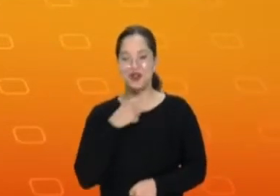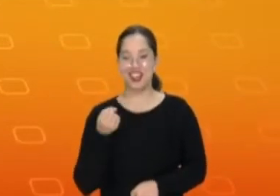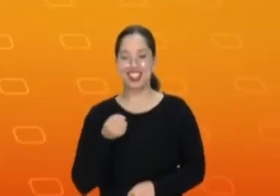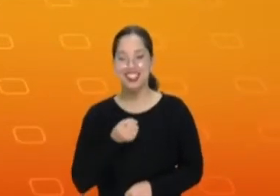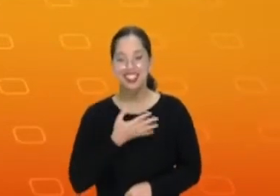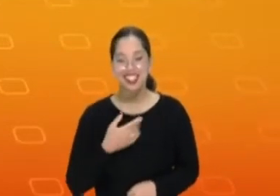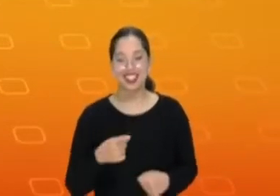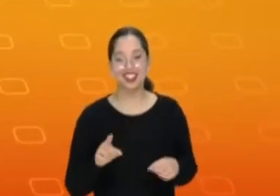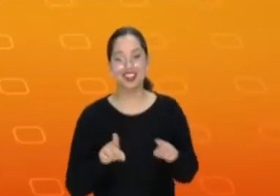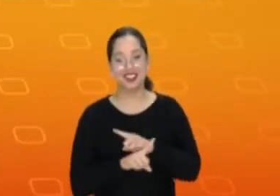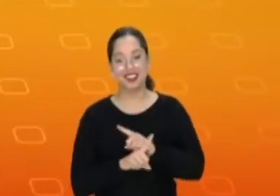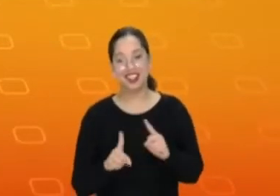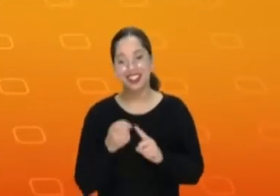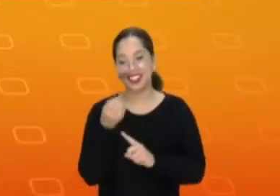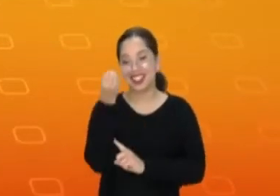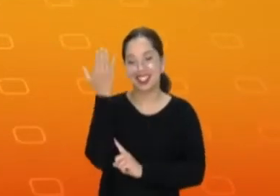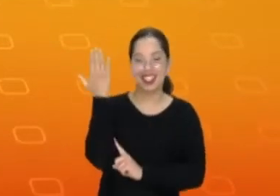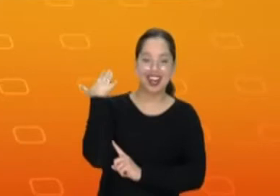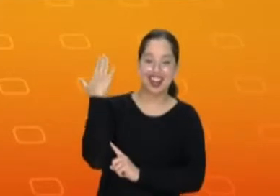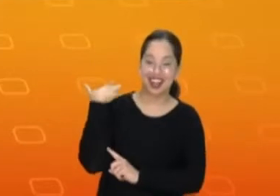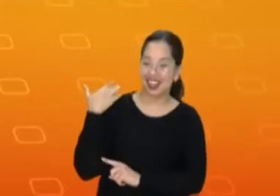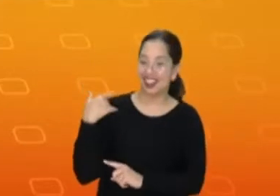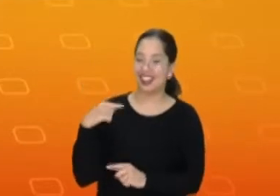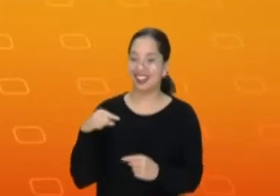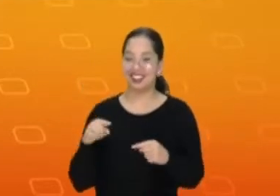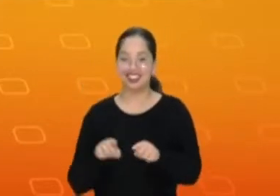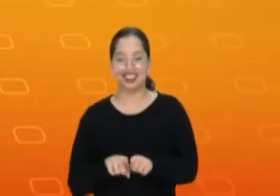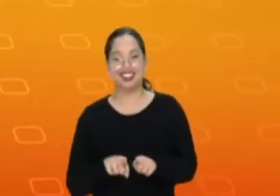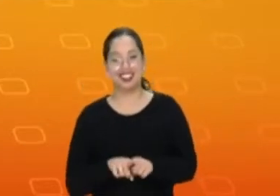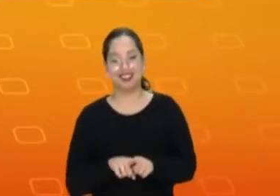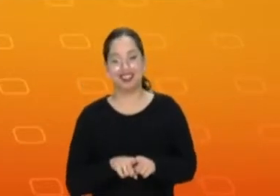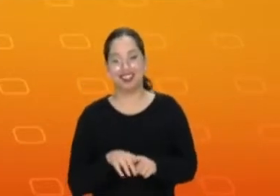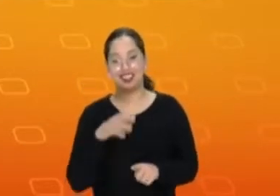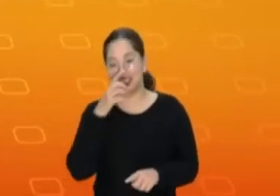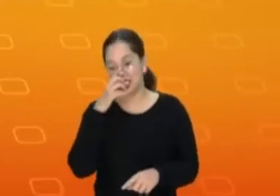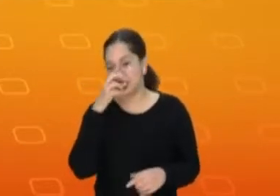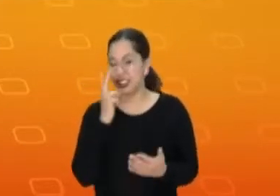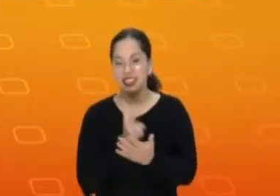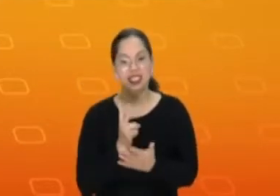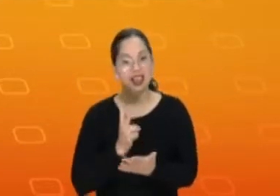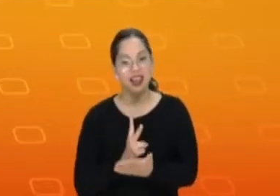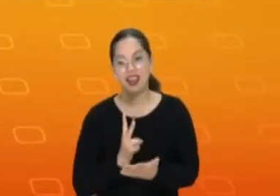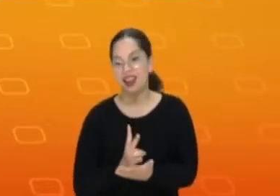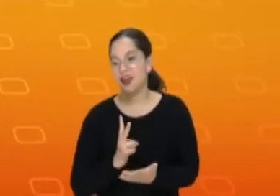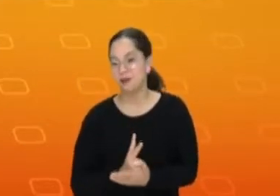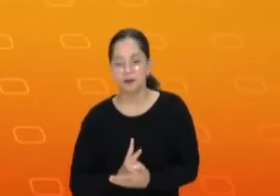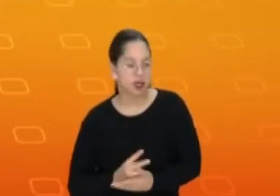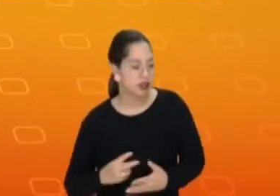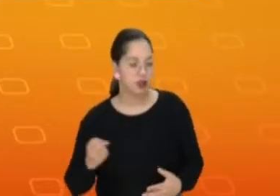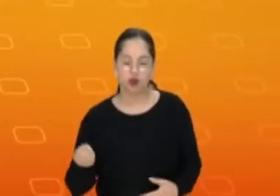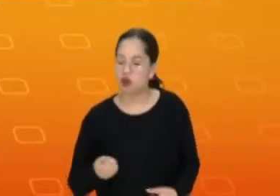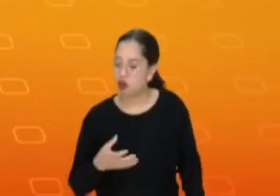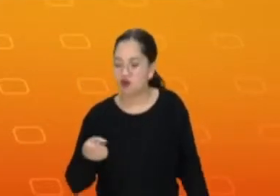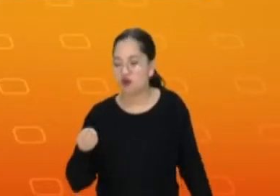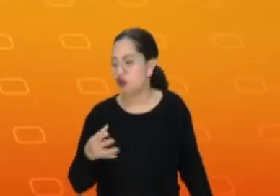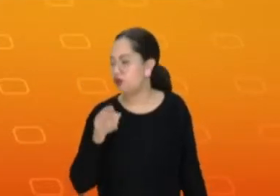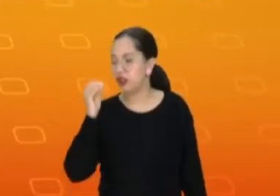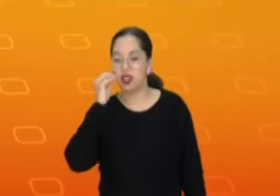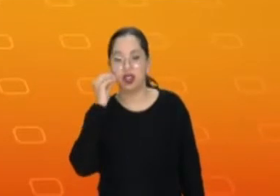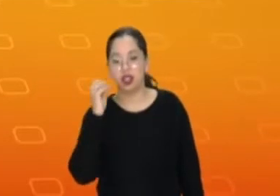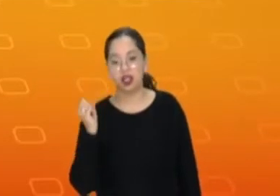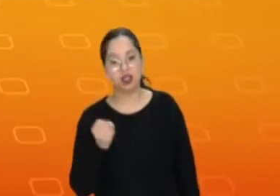também. Passei por todas essas fases. E ao tempo todo eu estou me provocando. E eu gosto de conversar com a